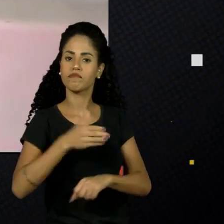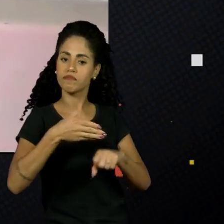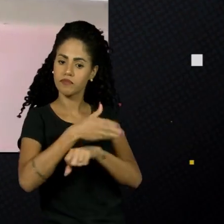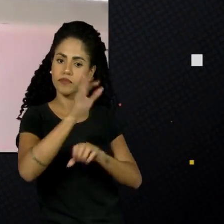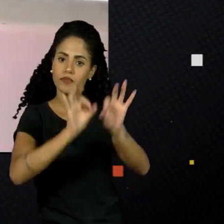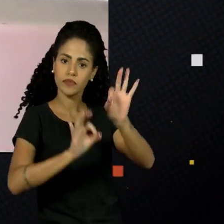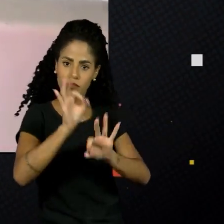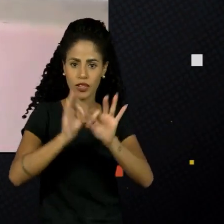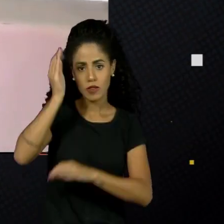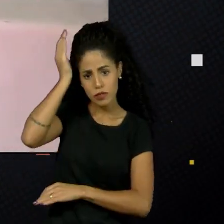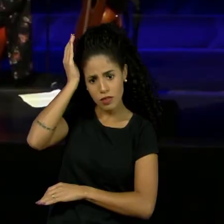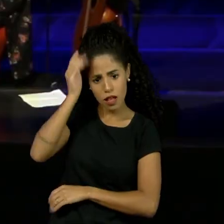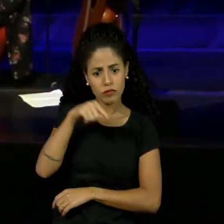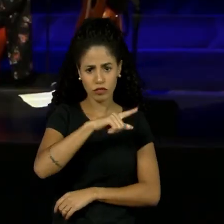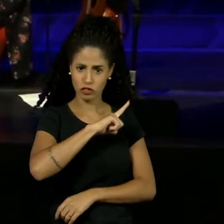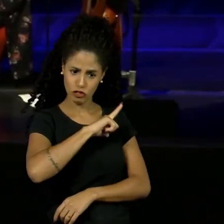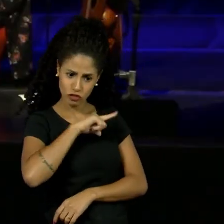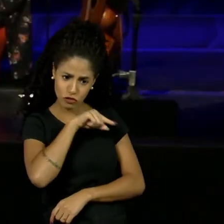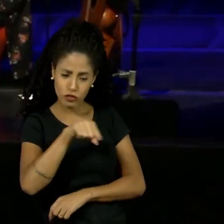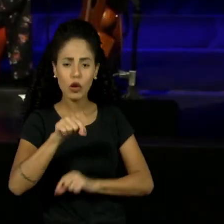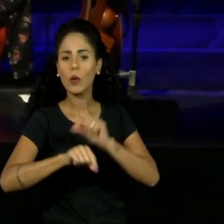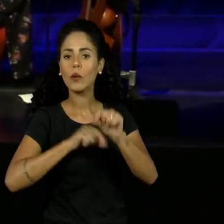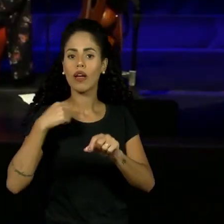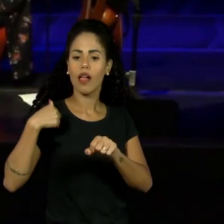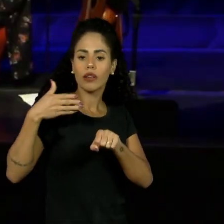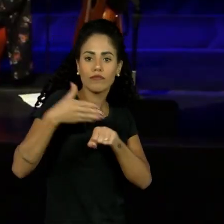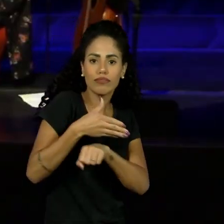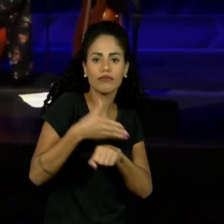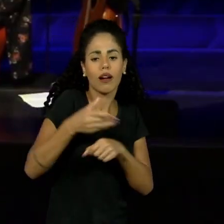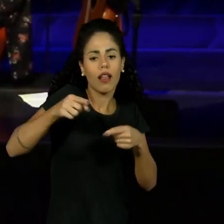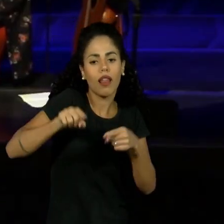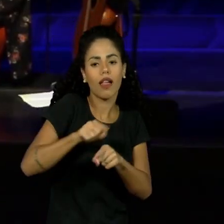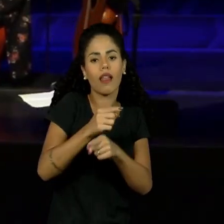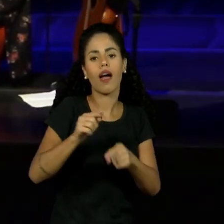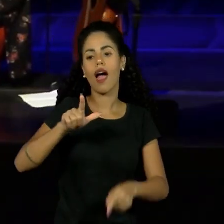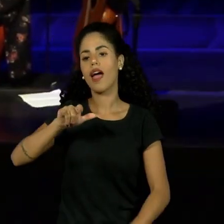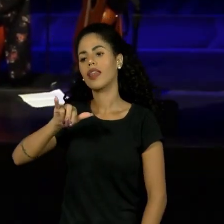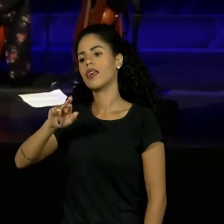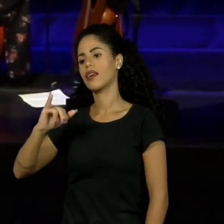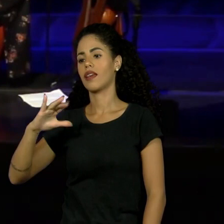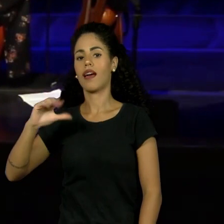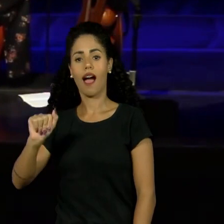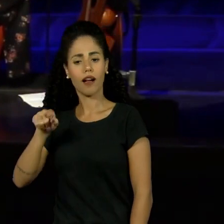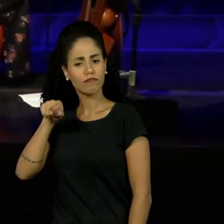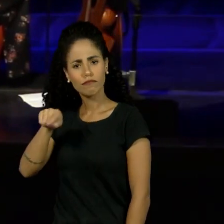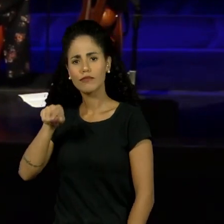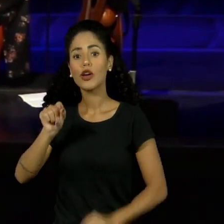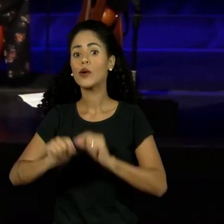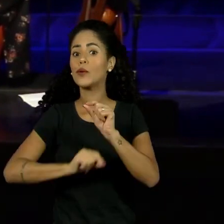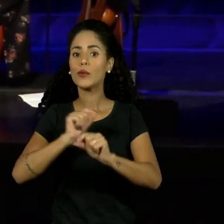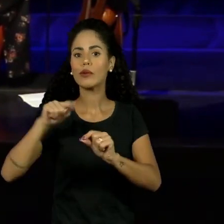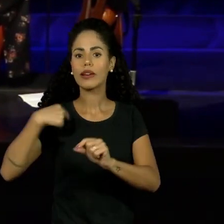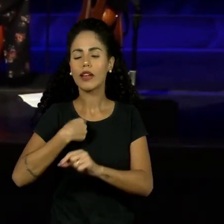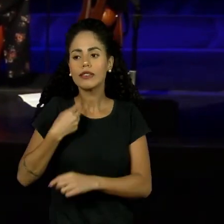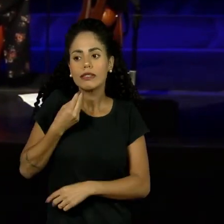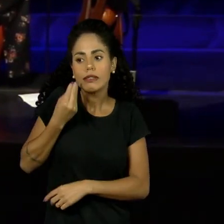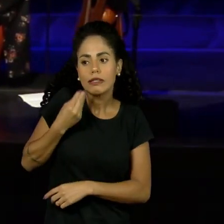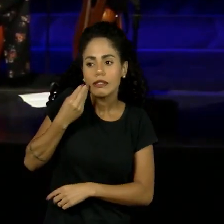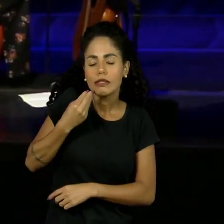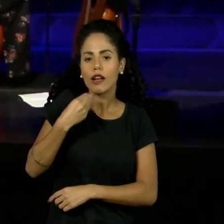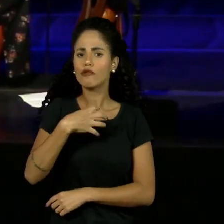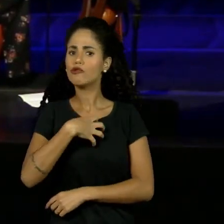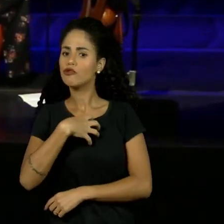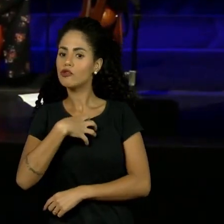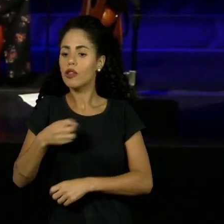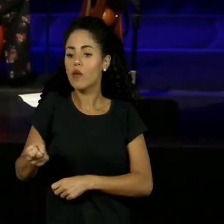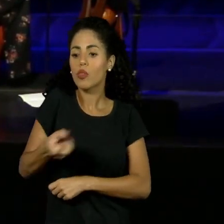Sesc Nacional, onde fizemos as líricas modernas, onde a gente experimentava novas